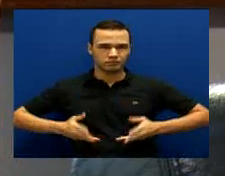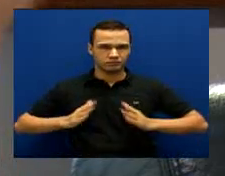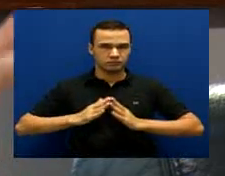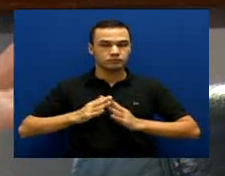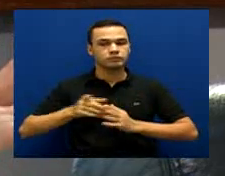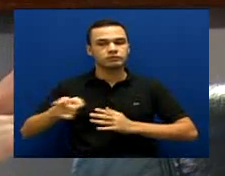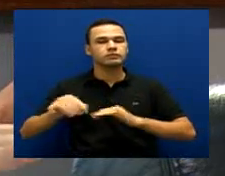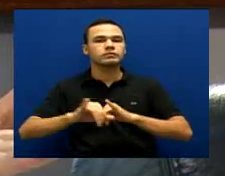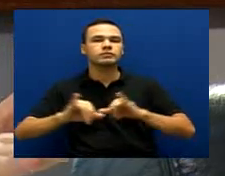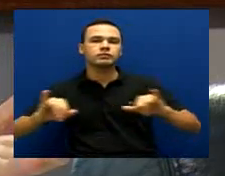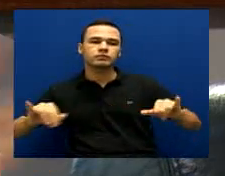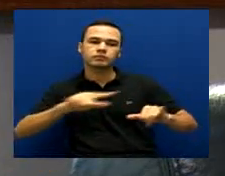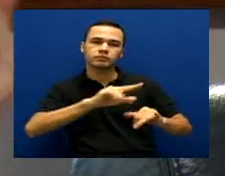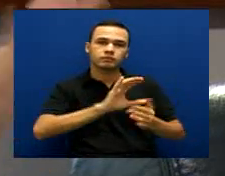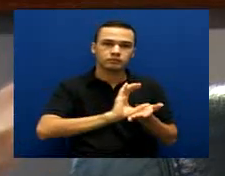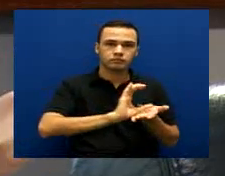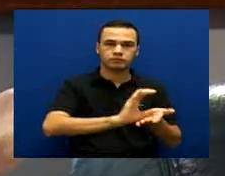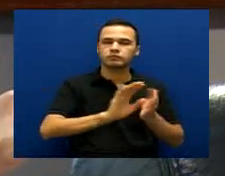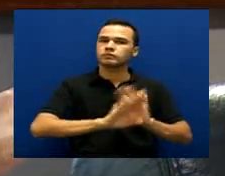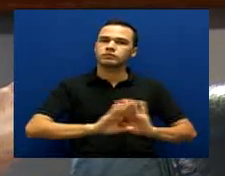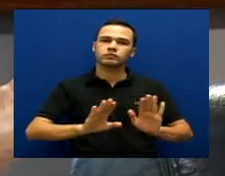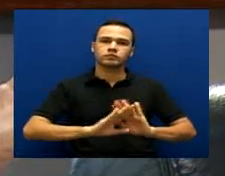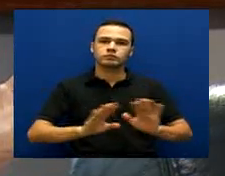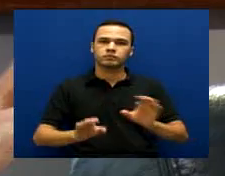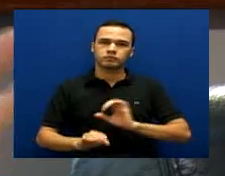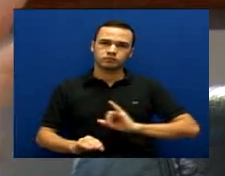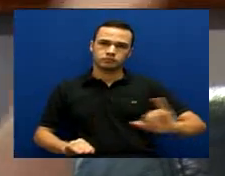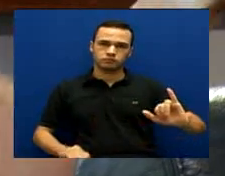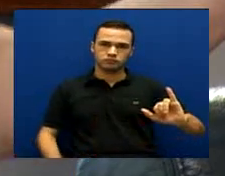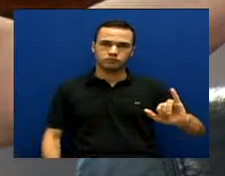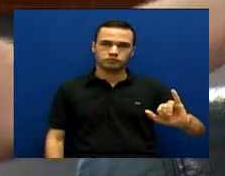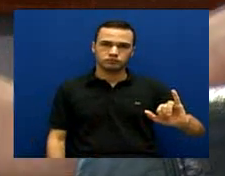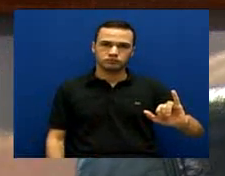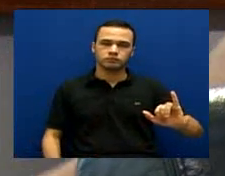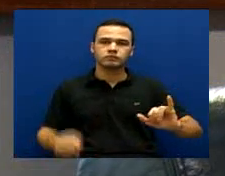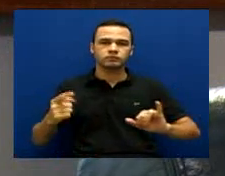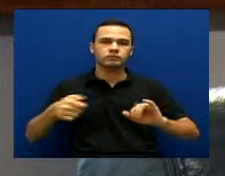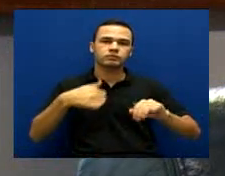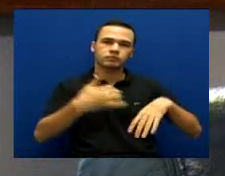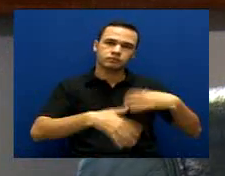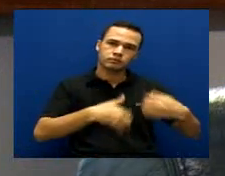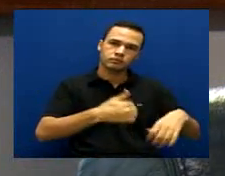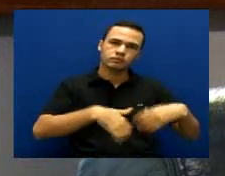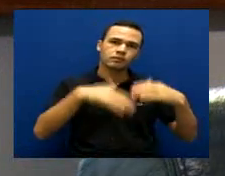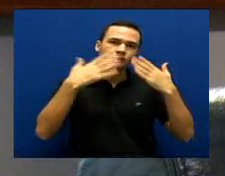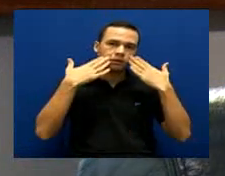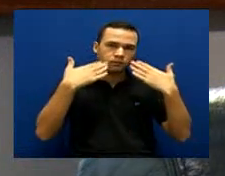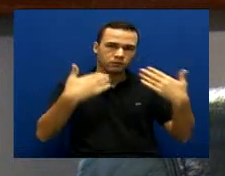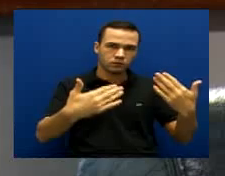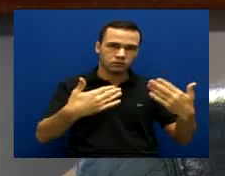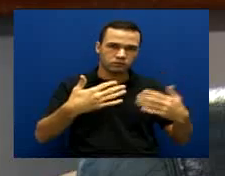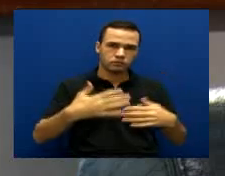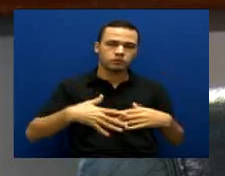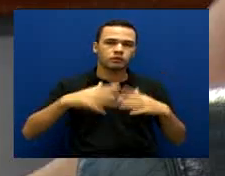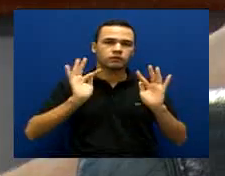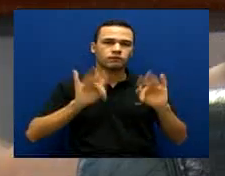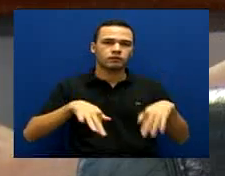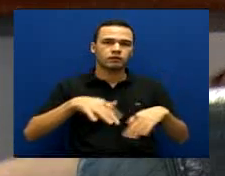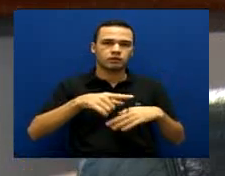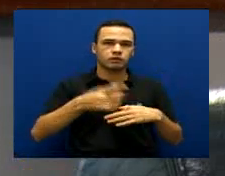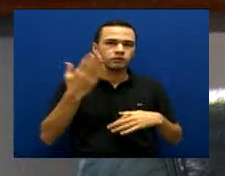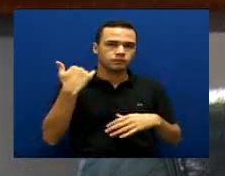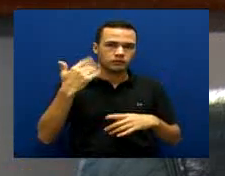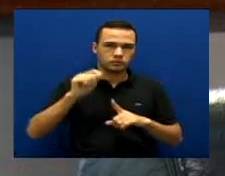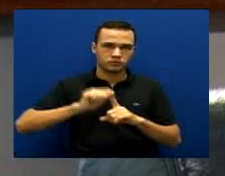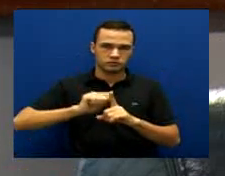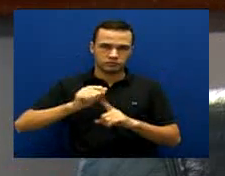comunicado ao conselho no comunicado apresentou se alie ao conselho que no final no final